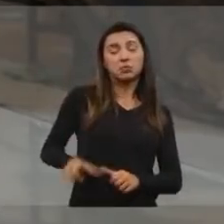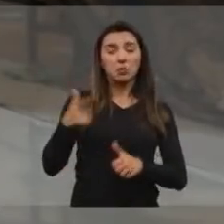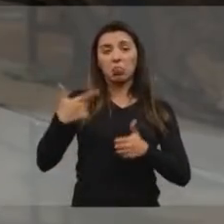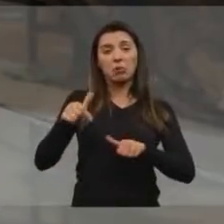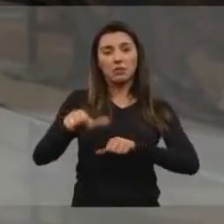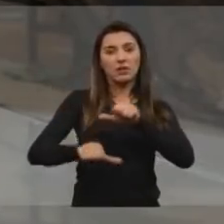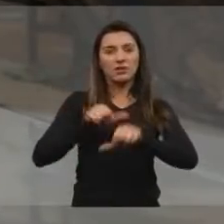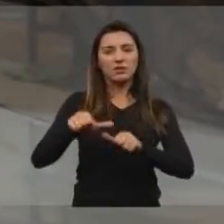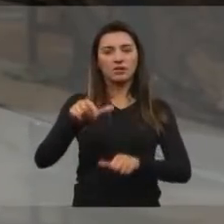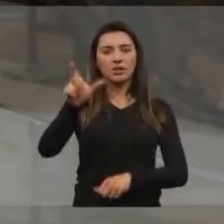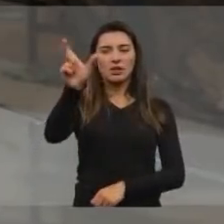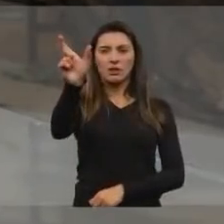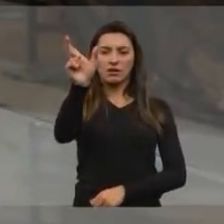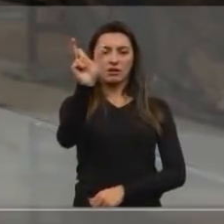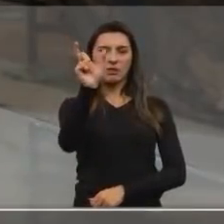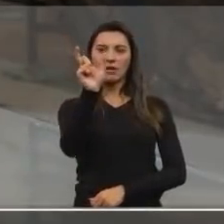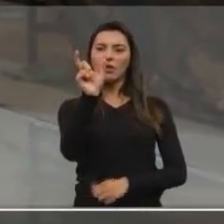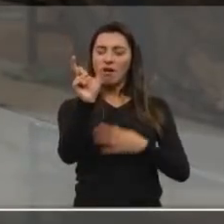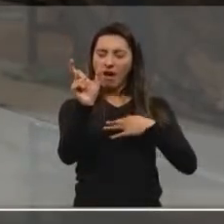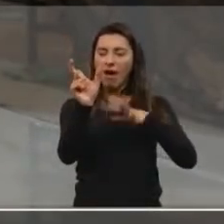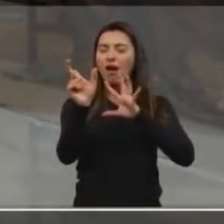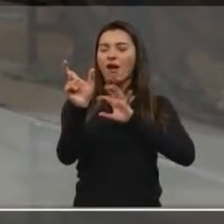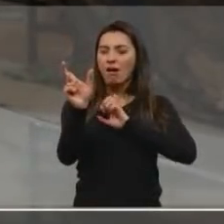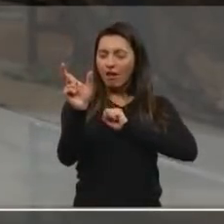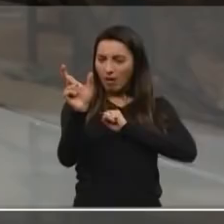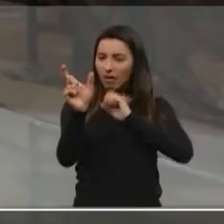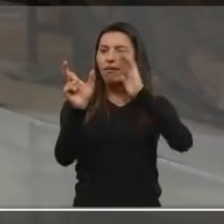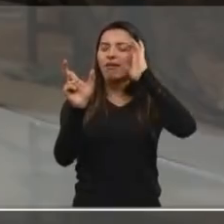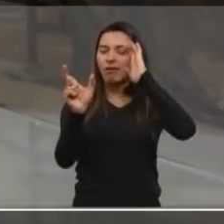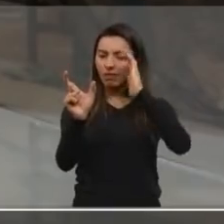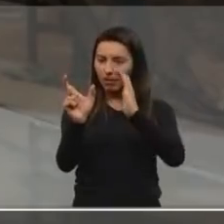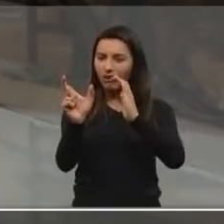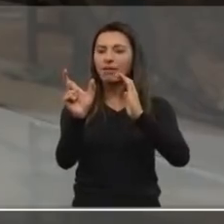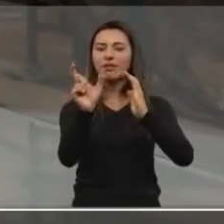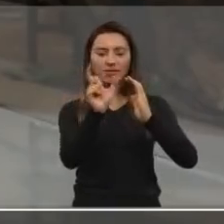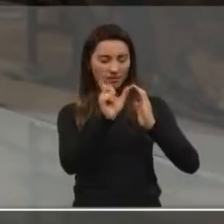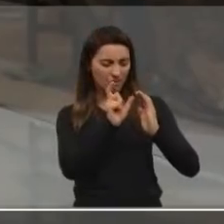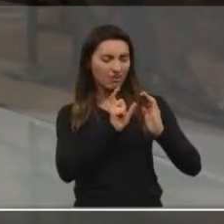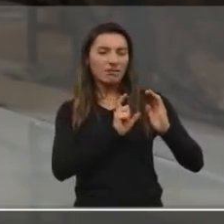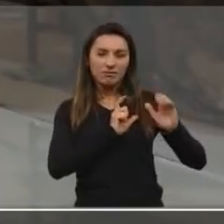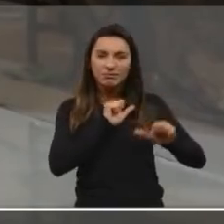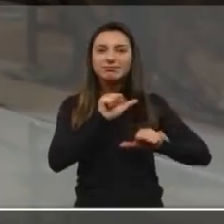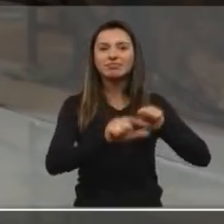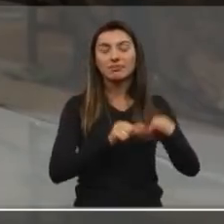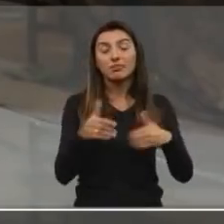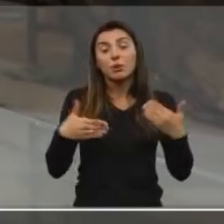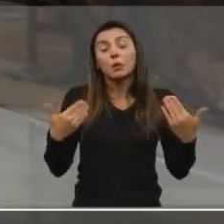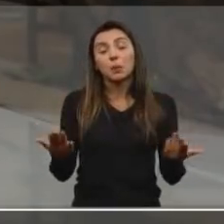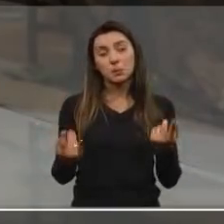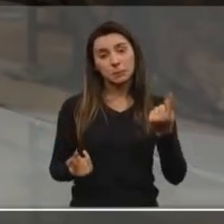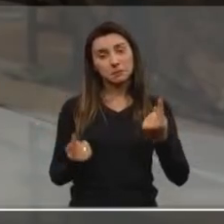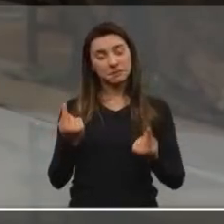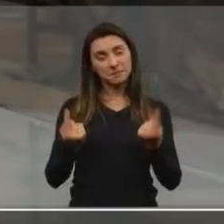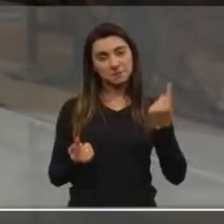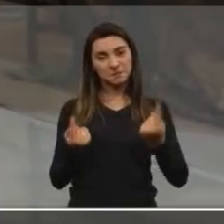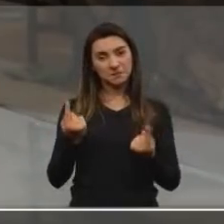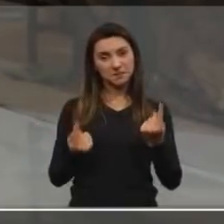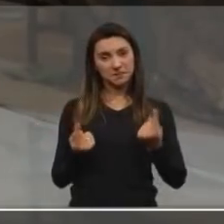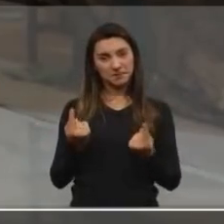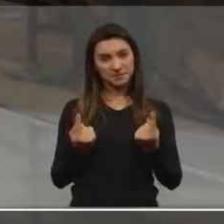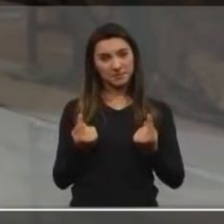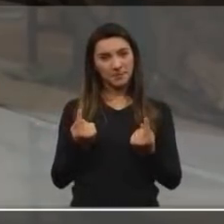dos irmãos não vai para frente não e a beira do caminho a